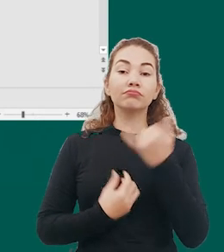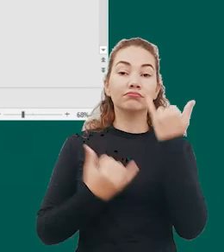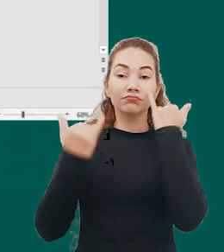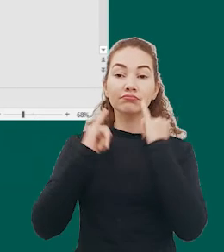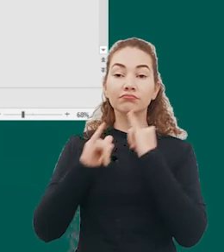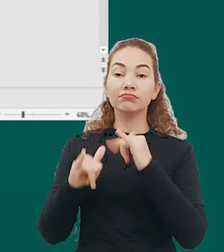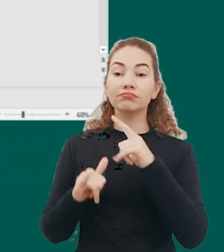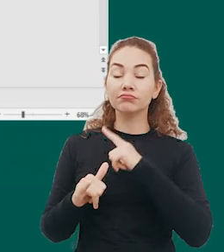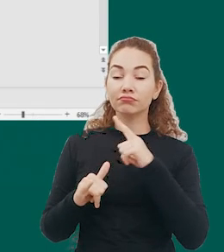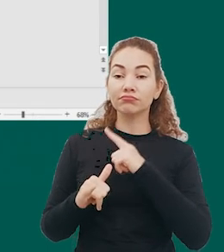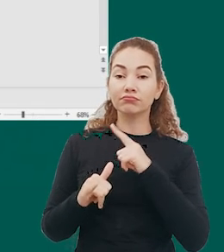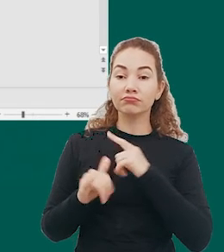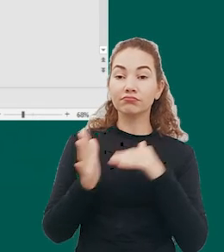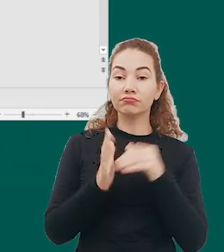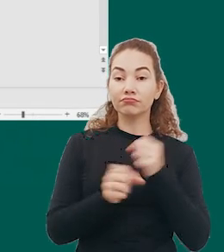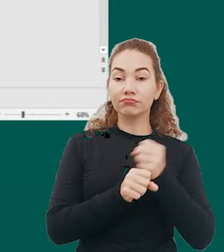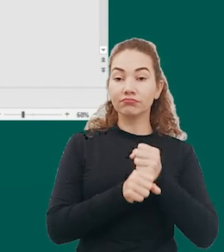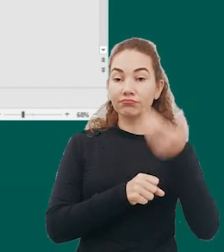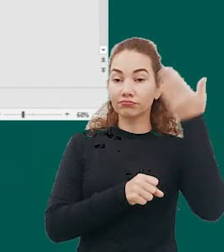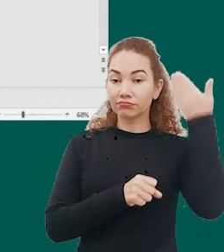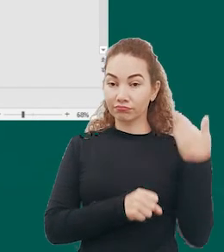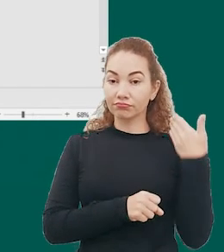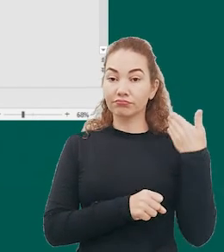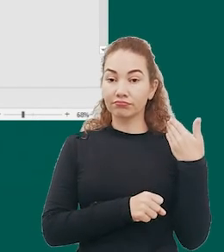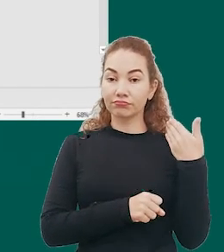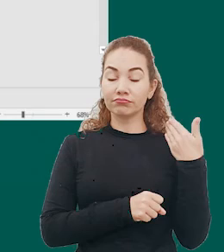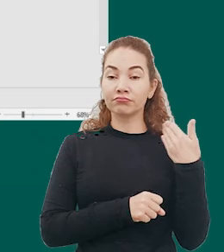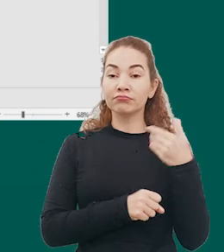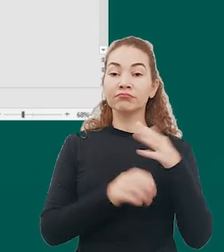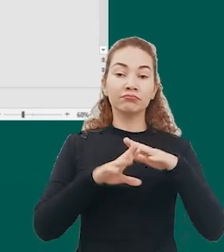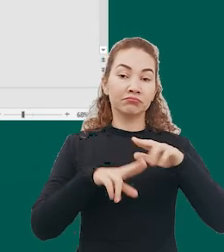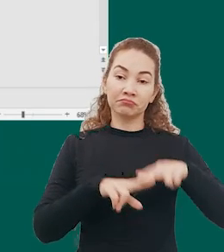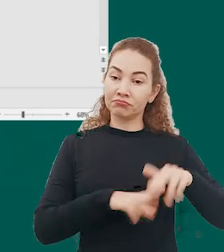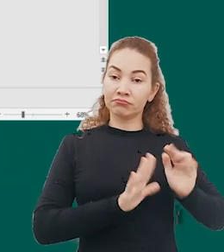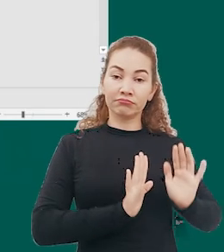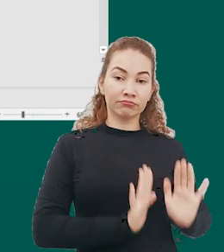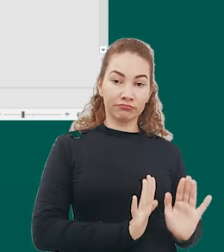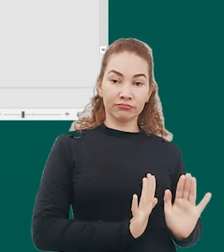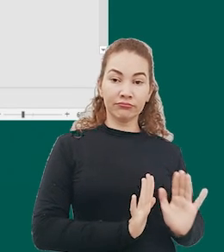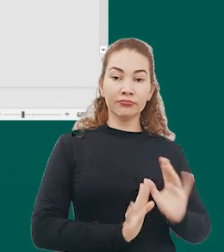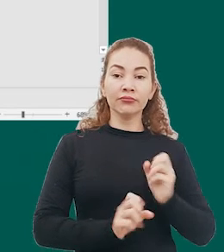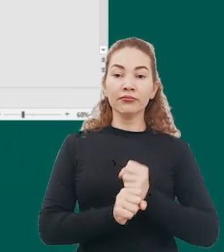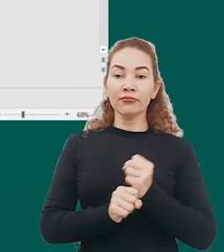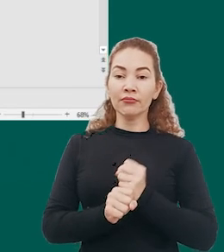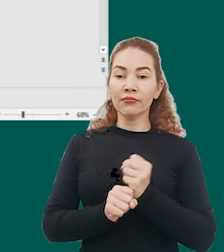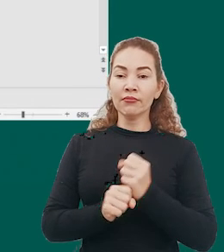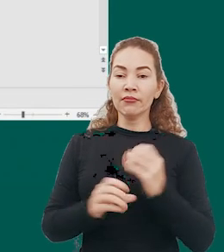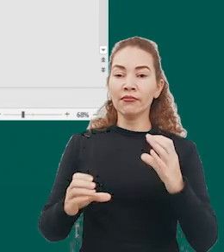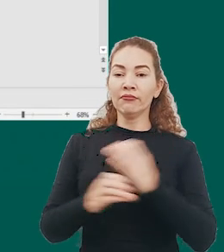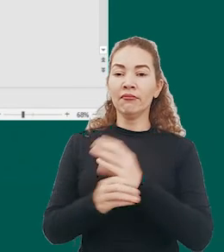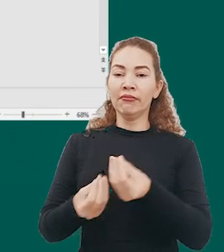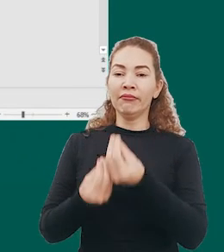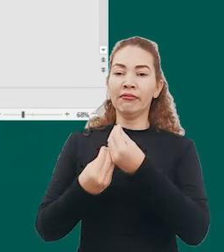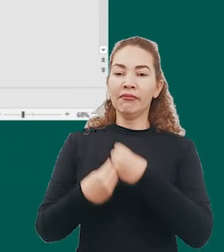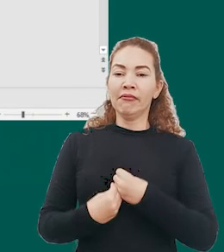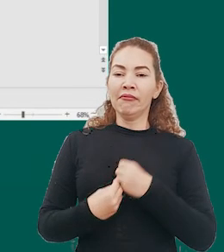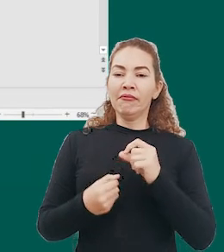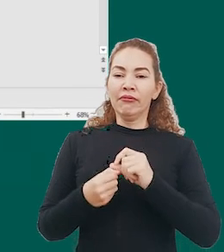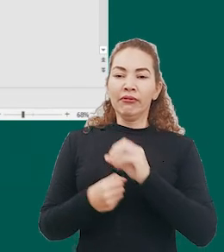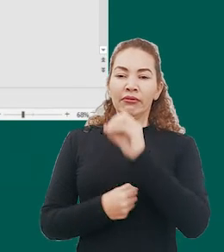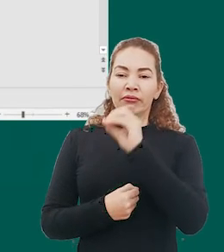informação que eu tinha aqui até o ano anterior, vou deixar lá. Para o ano da contemplação, eu deixo